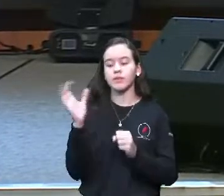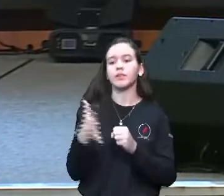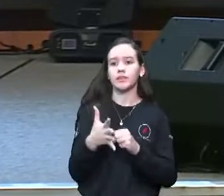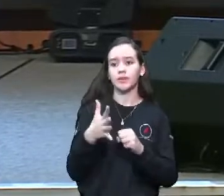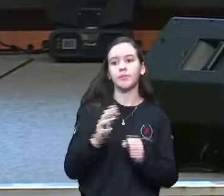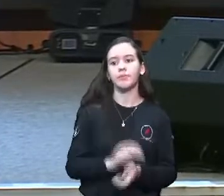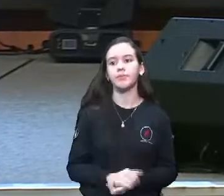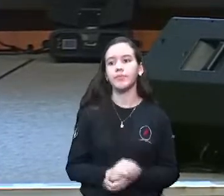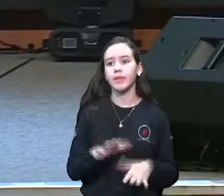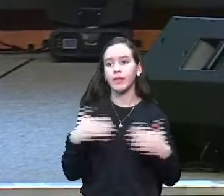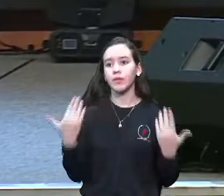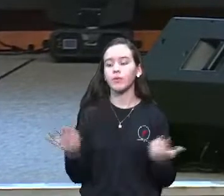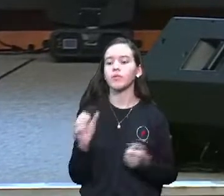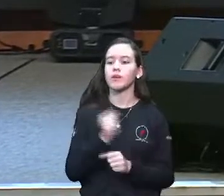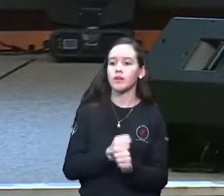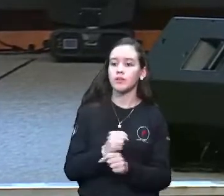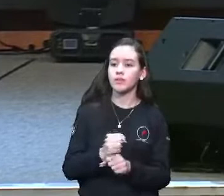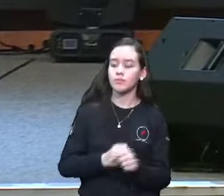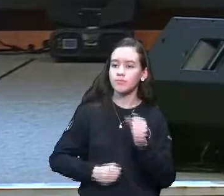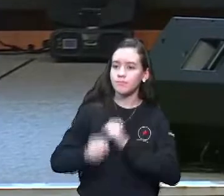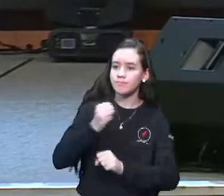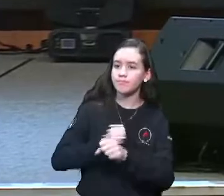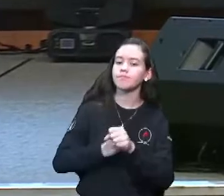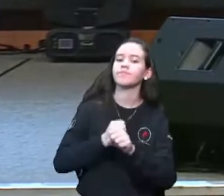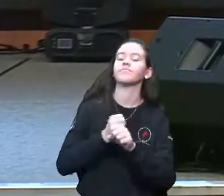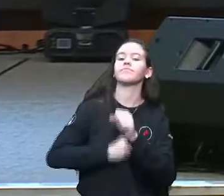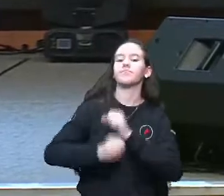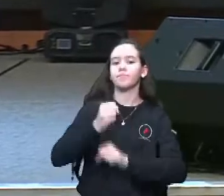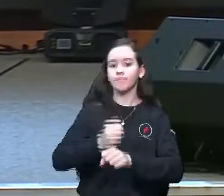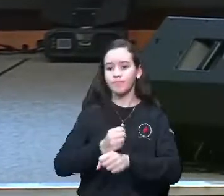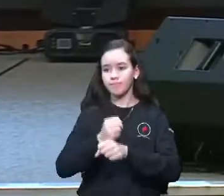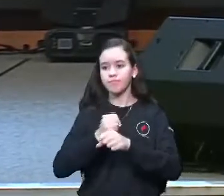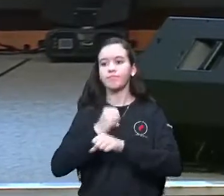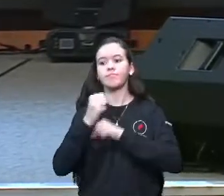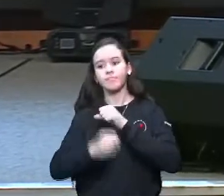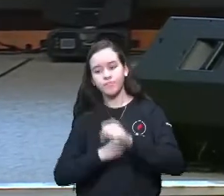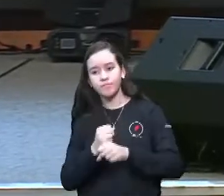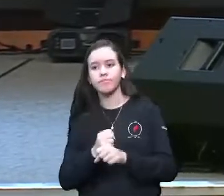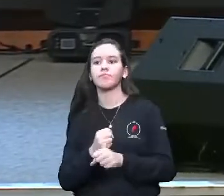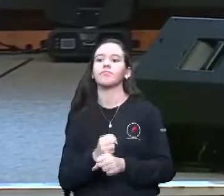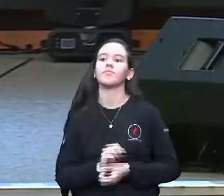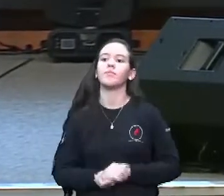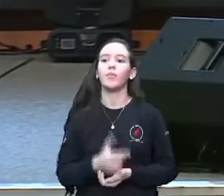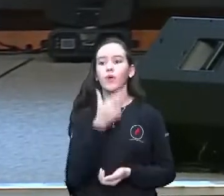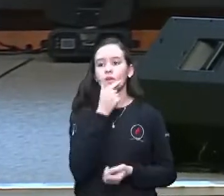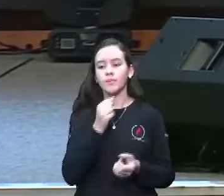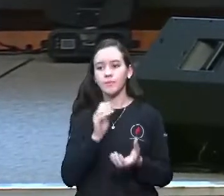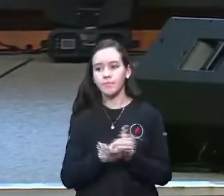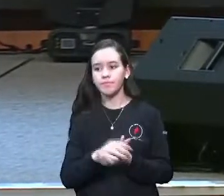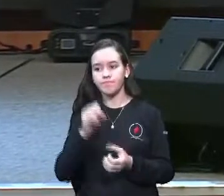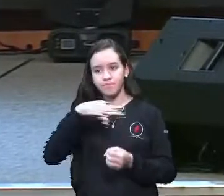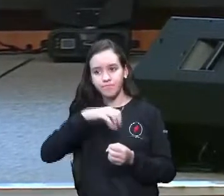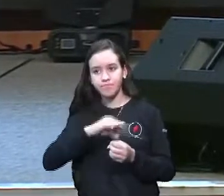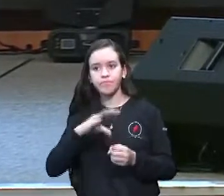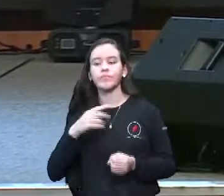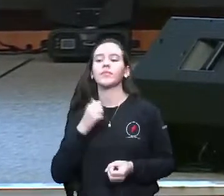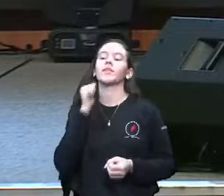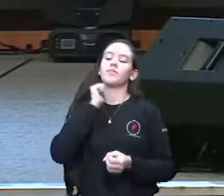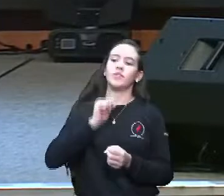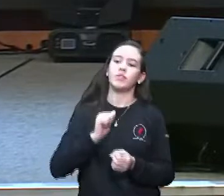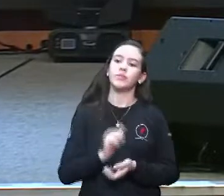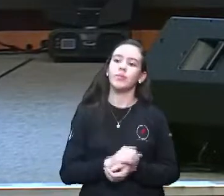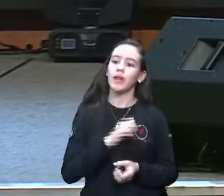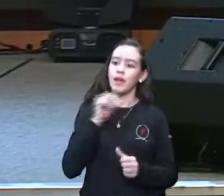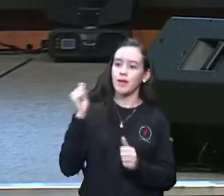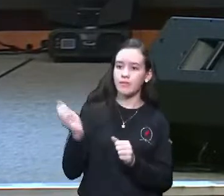fazia ele de ano em ano. De quanto em quanto tempo? Todo ano, irmão. Quando ela subia à casa do Senhor, assim a outra